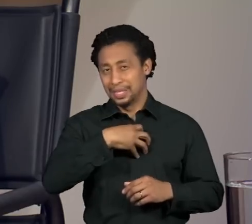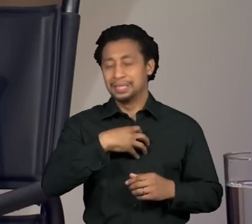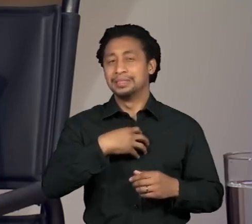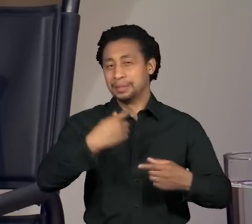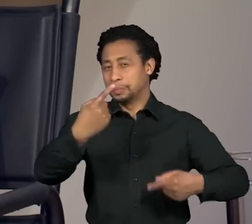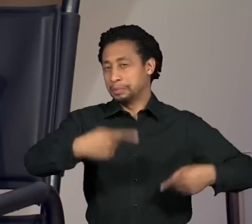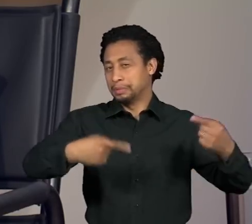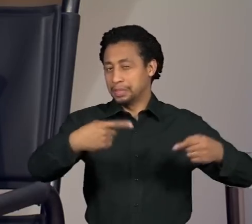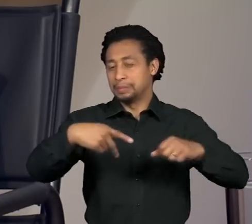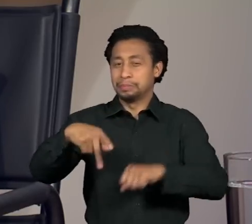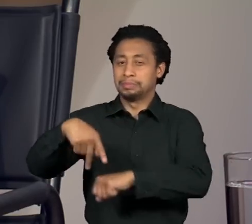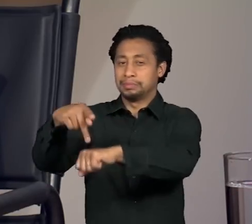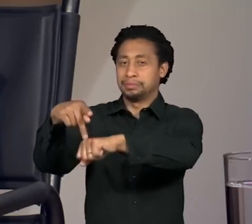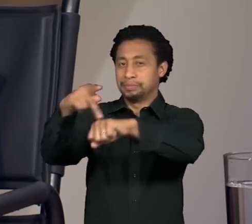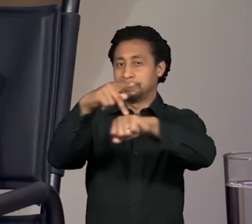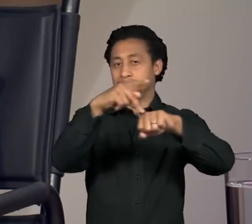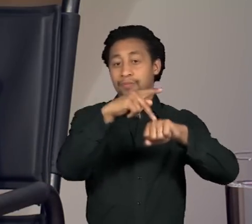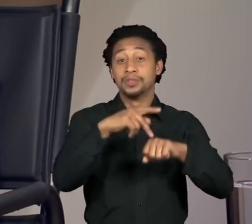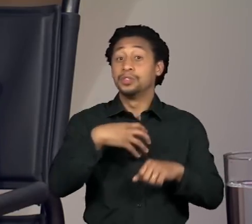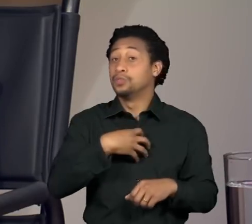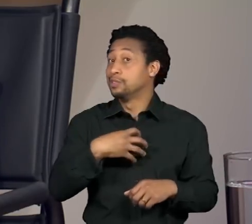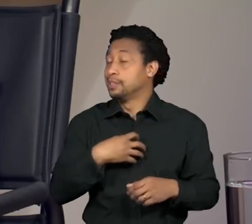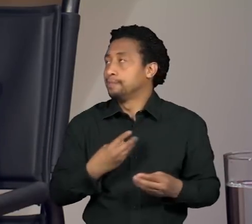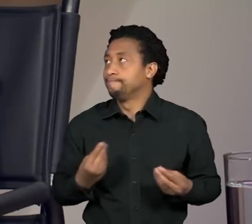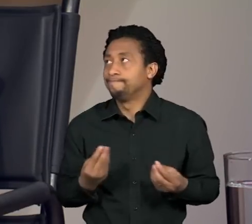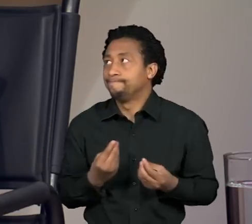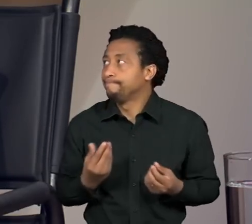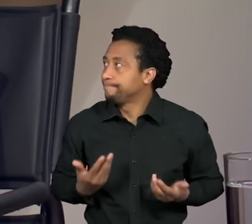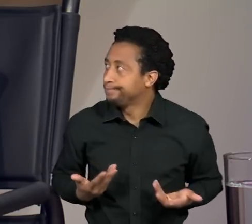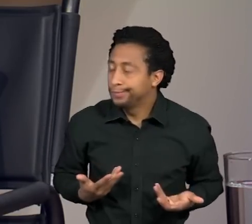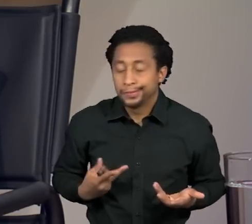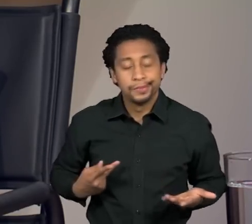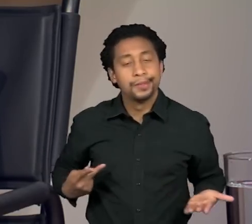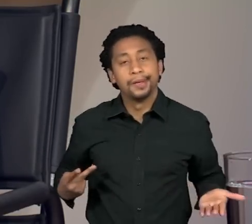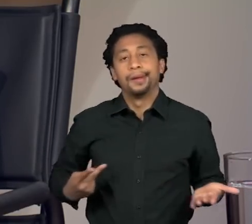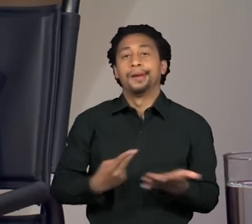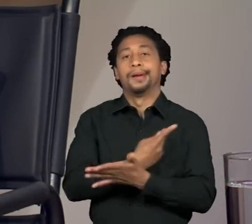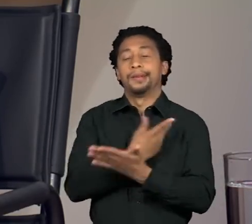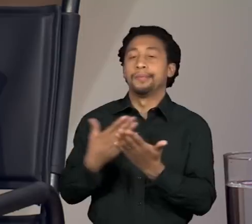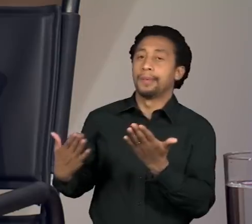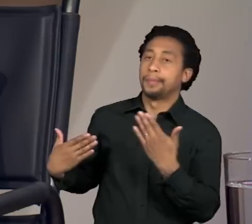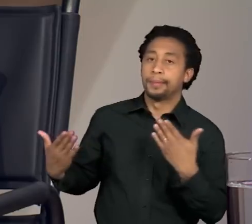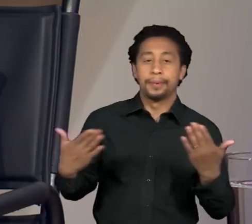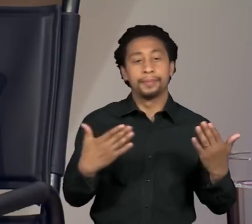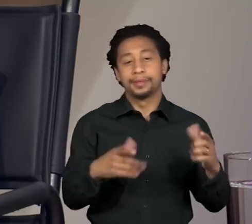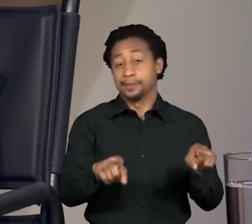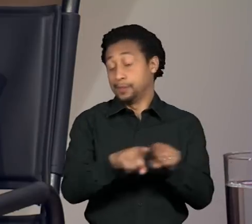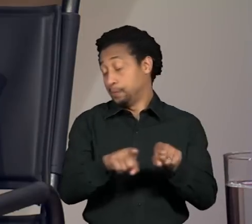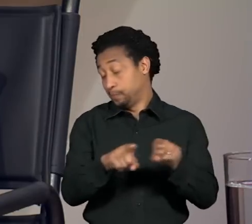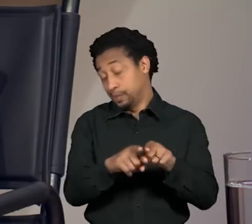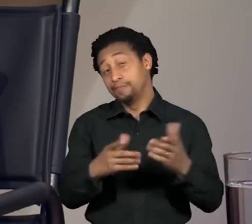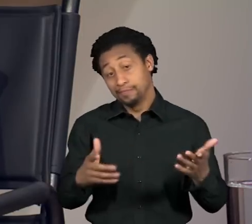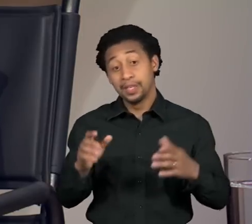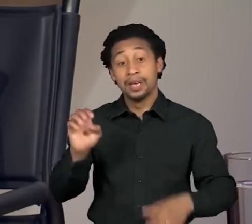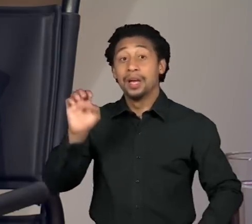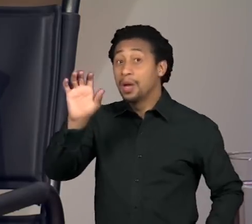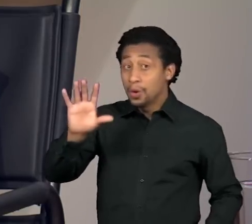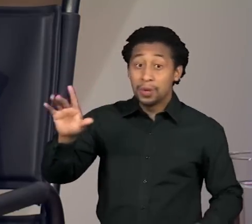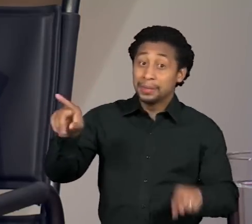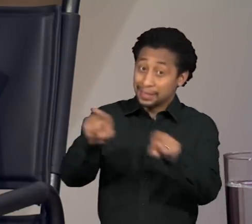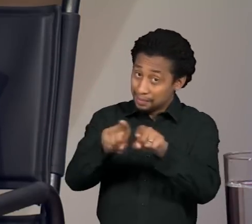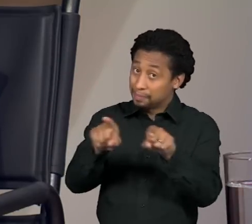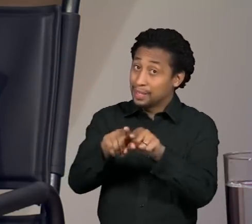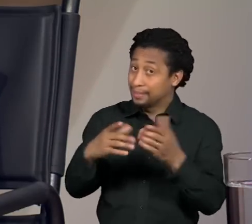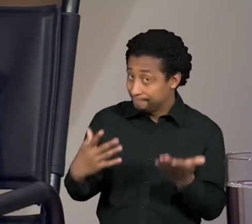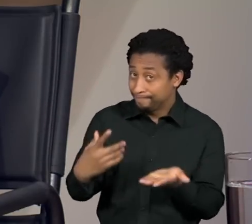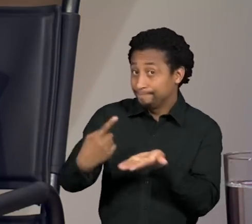a arena diplomática, de uma maneira a inviabilizar esse tipo de conversação também, e a Europa também, ou seja, alinhando